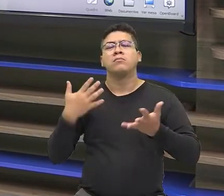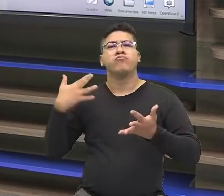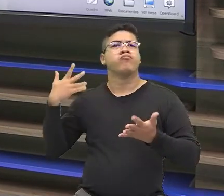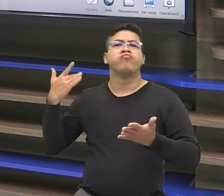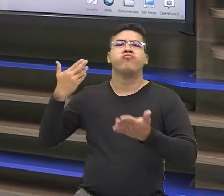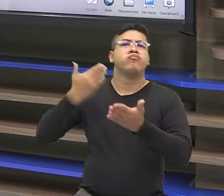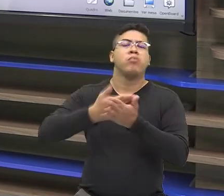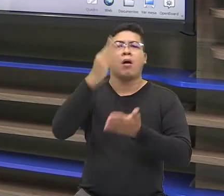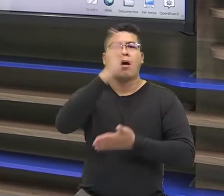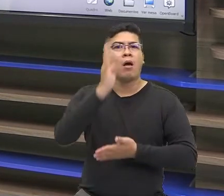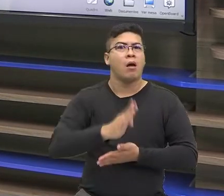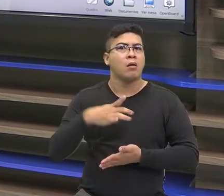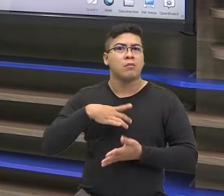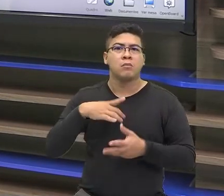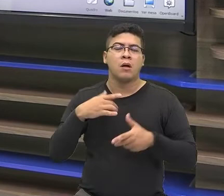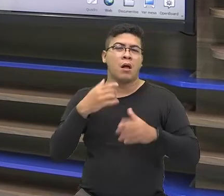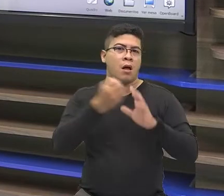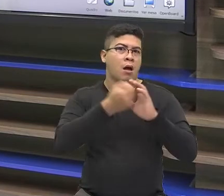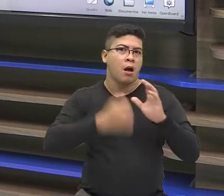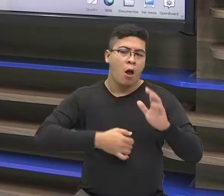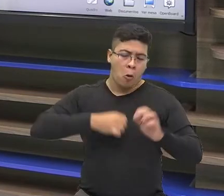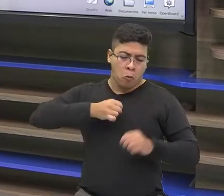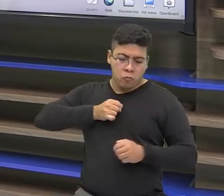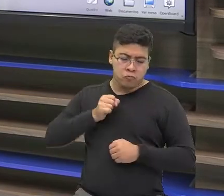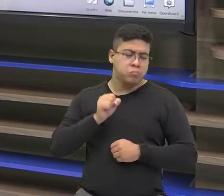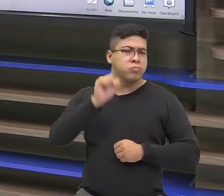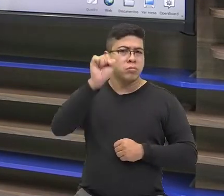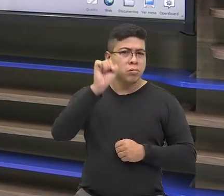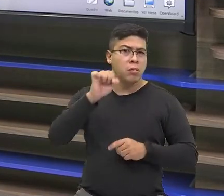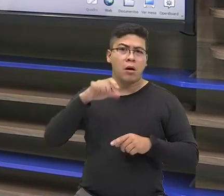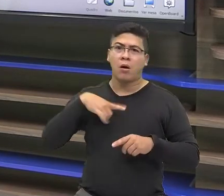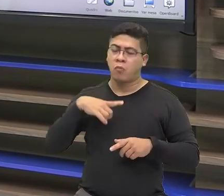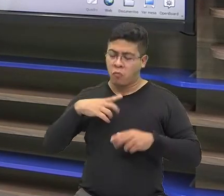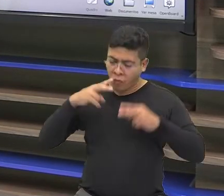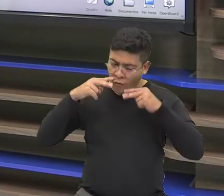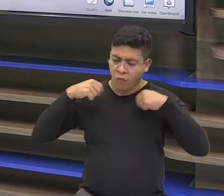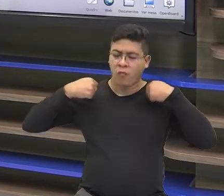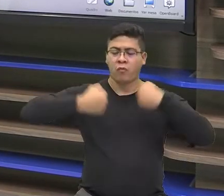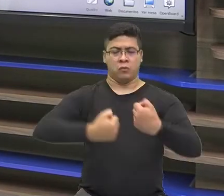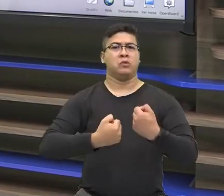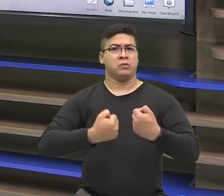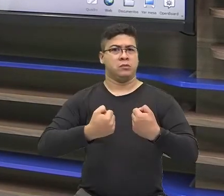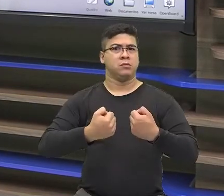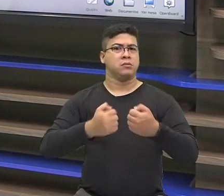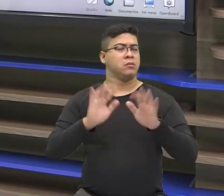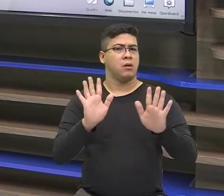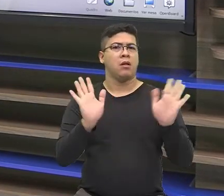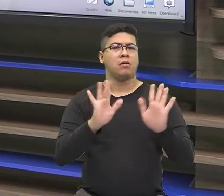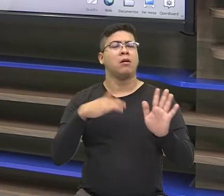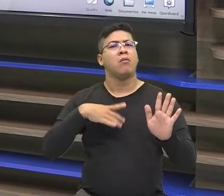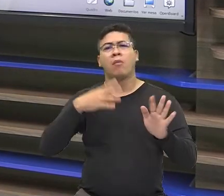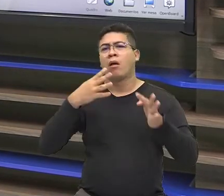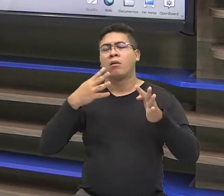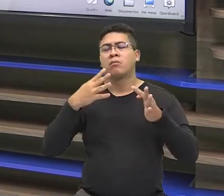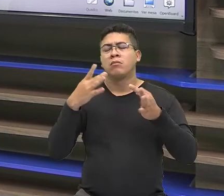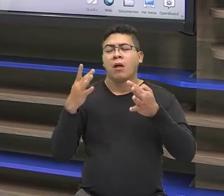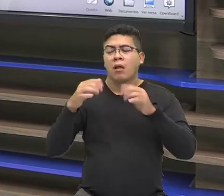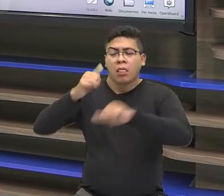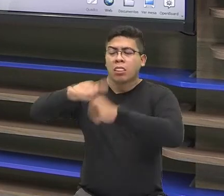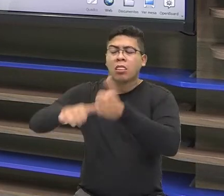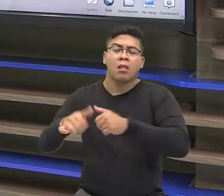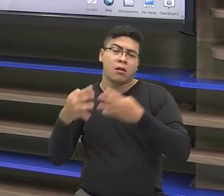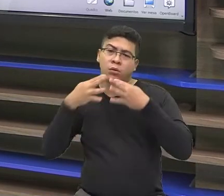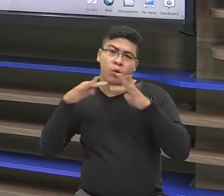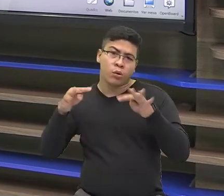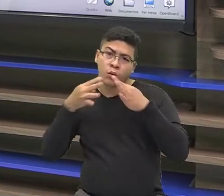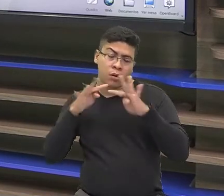o povo brasileiro, características heróicas, características de força. Essa era uma análise naturalista, ok? Daquela